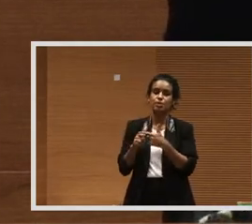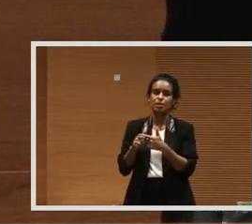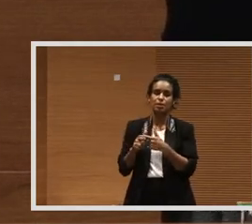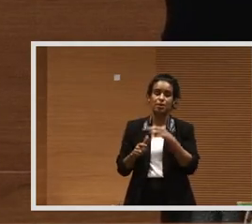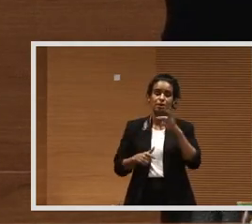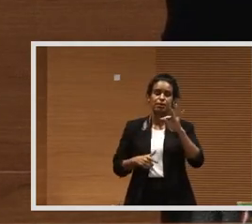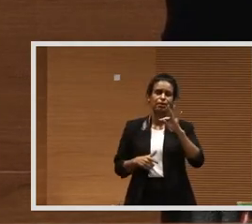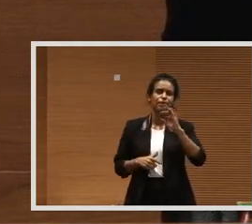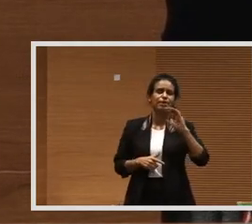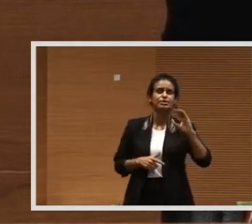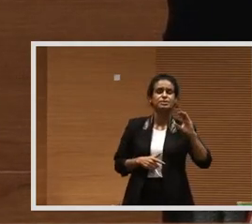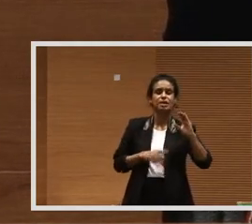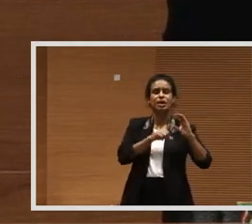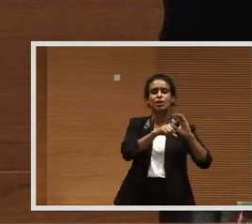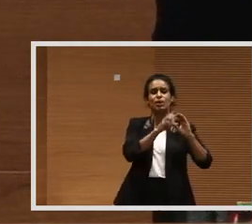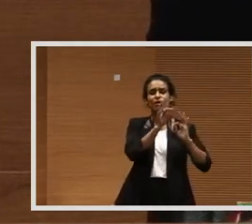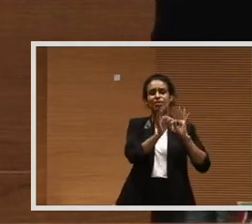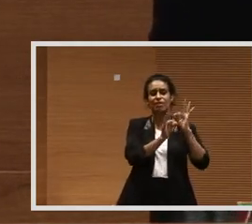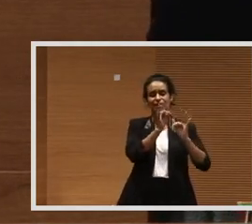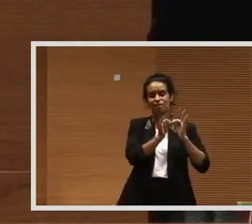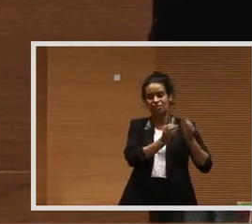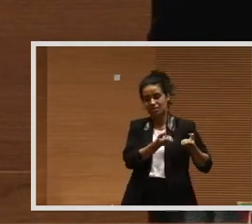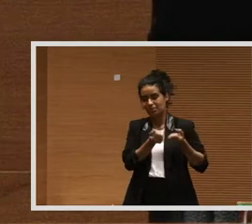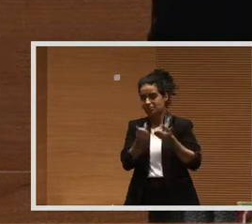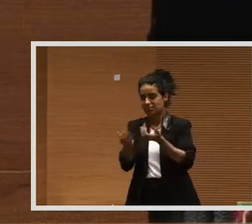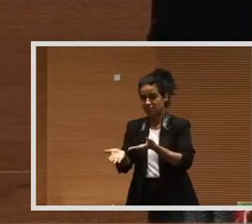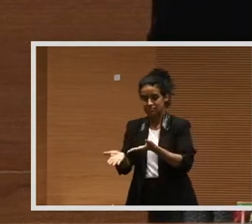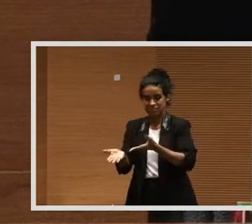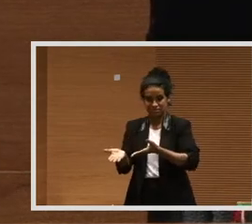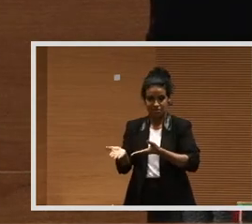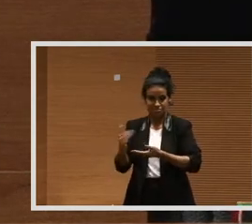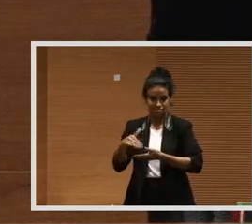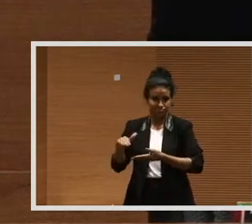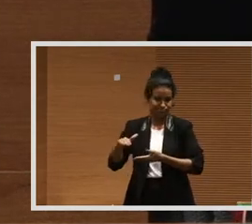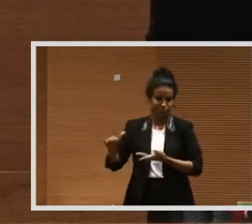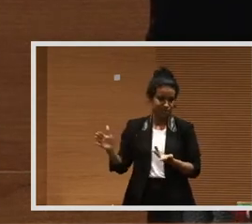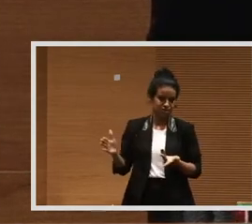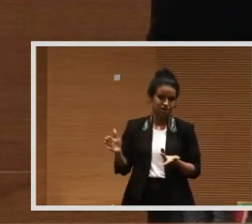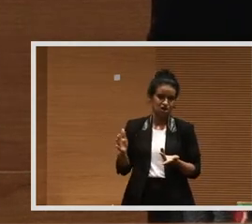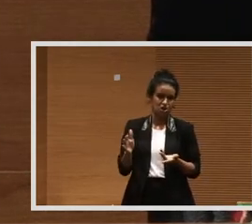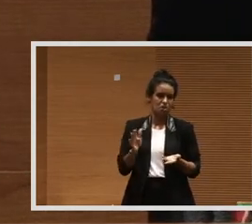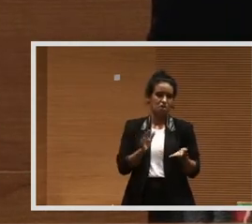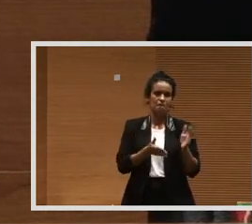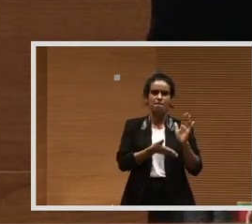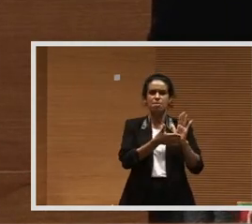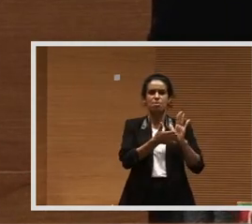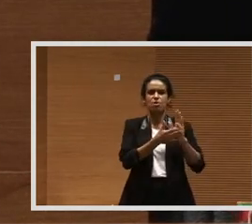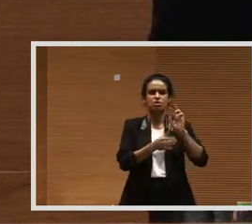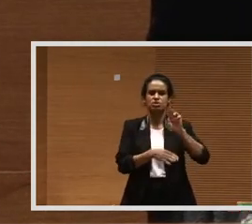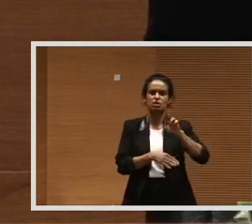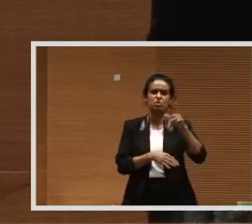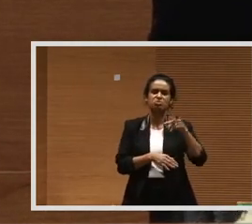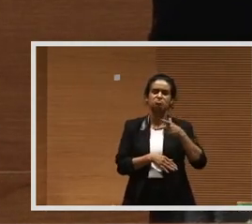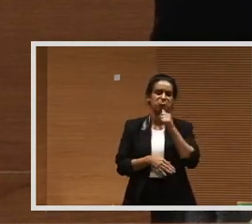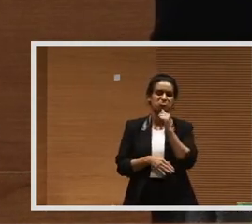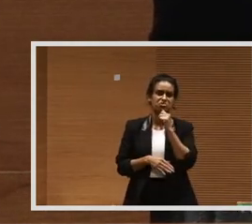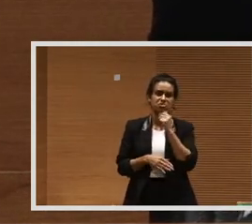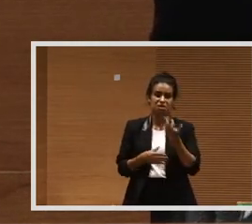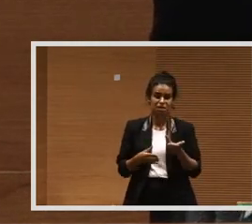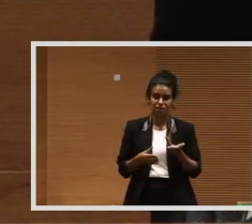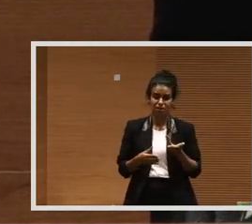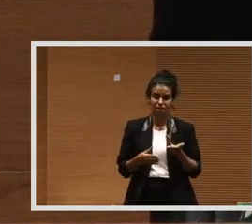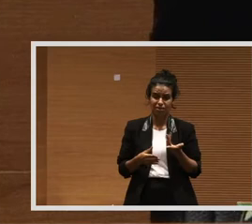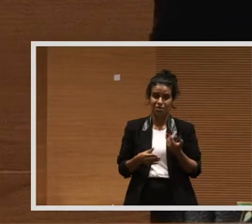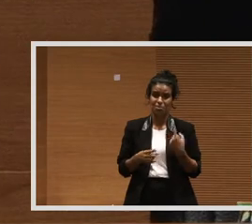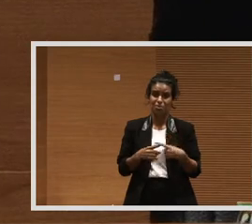Não interessa um outro tratamento, uma outra abordagem psicológica, que vai, inclusive,